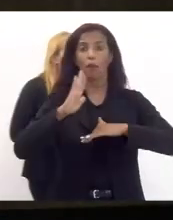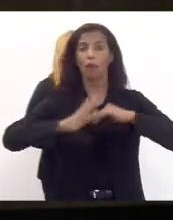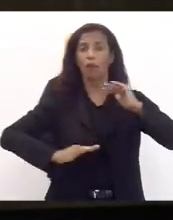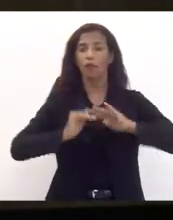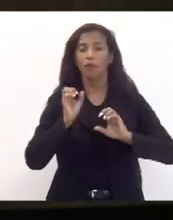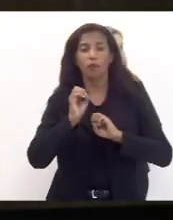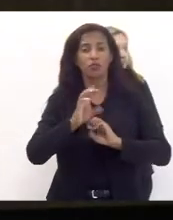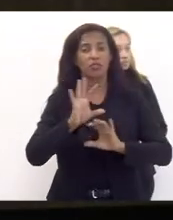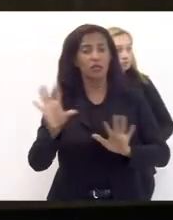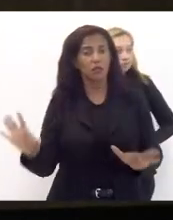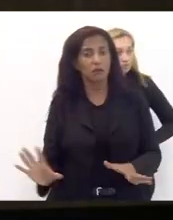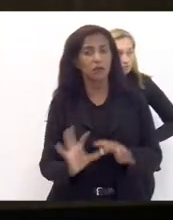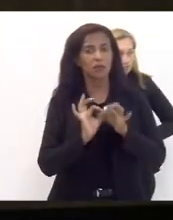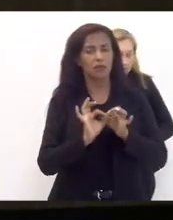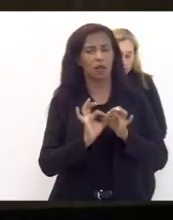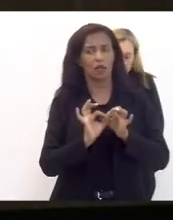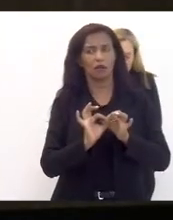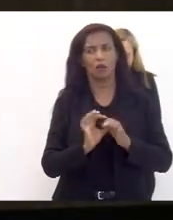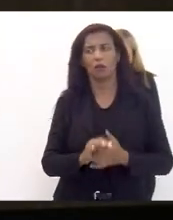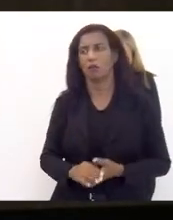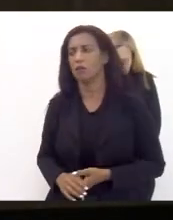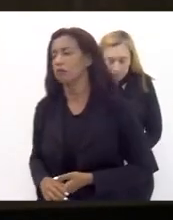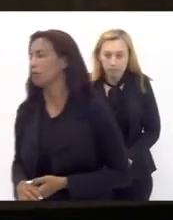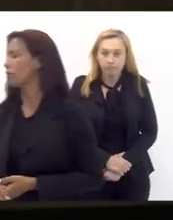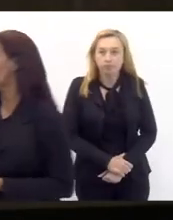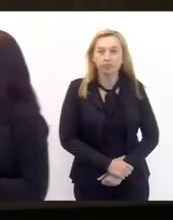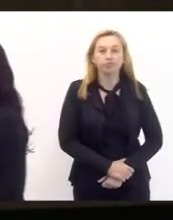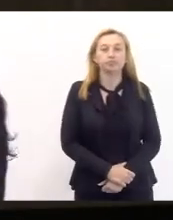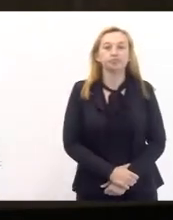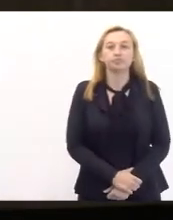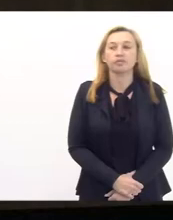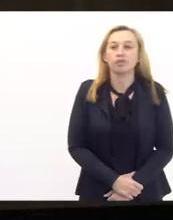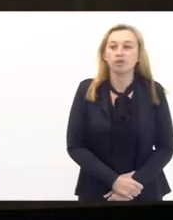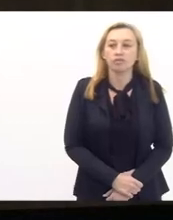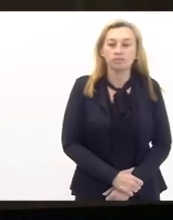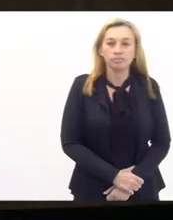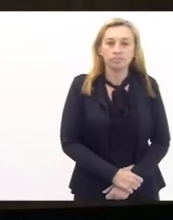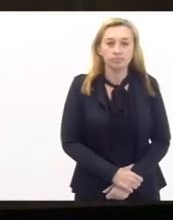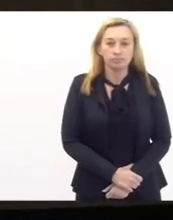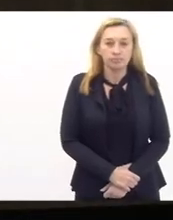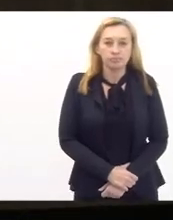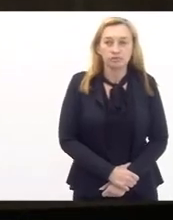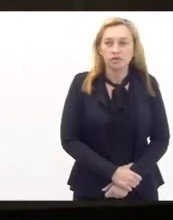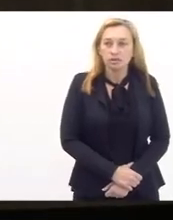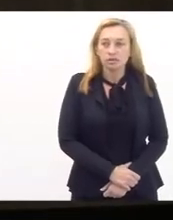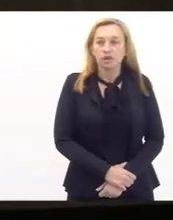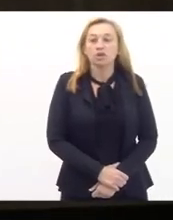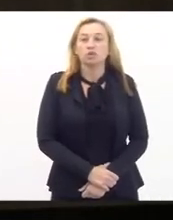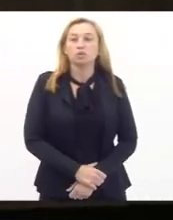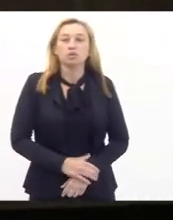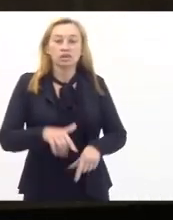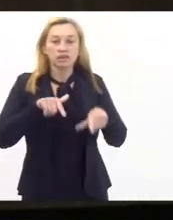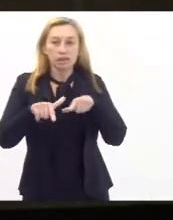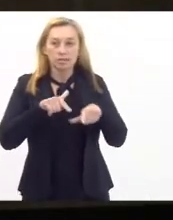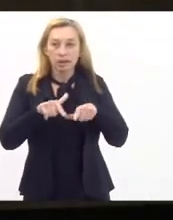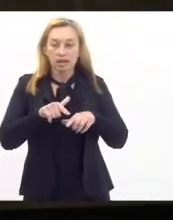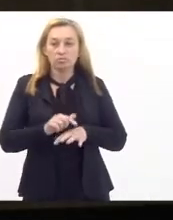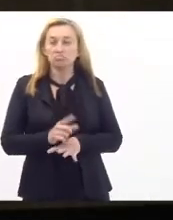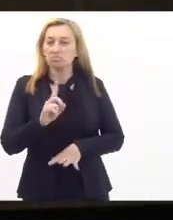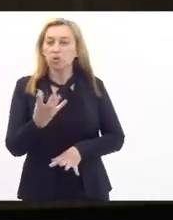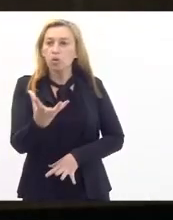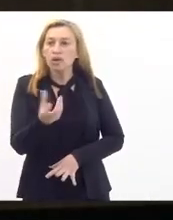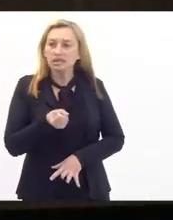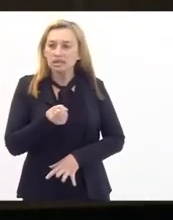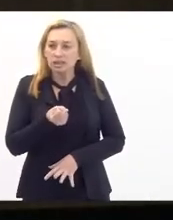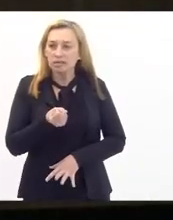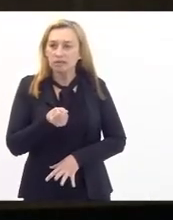profissionais da educação que integram As equipas dirigentes das escolas que trabalham jornadas extenuantes e não recebe